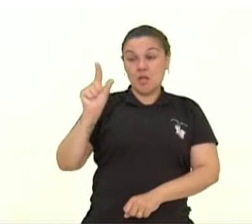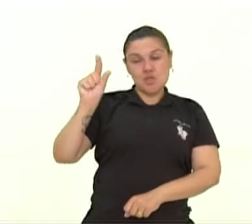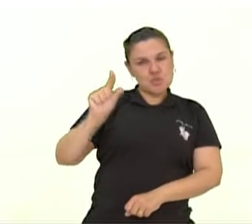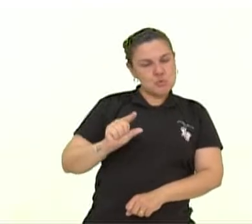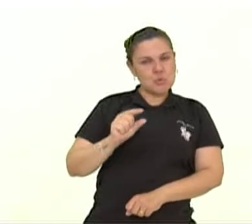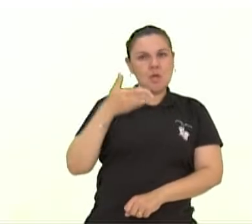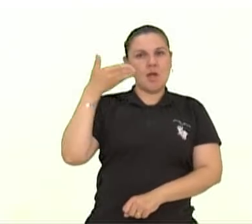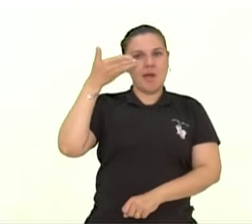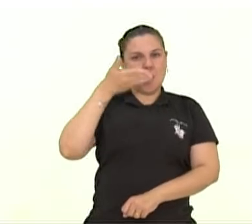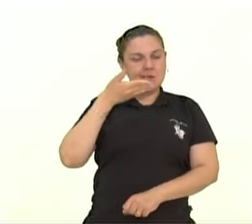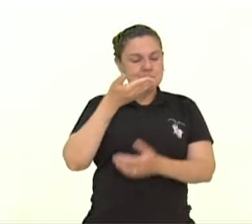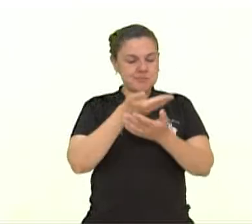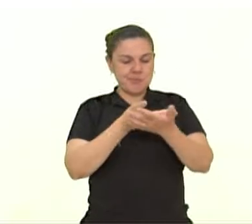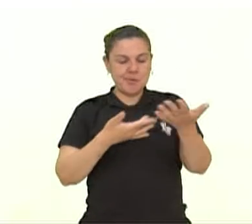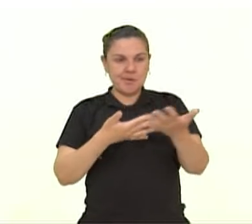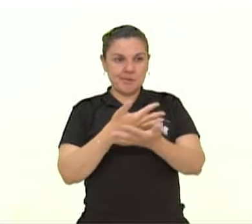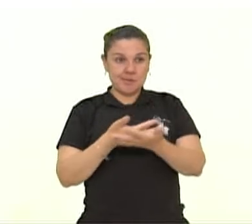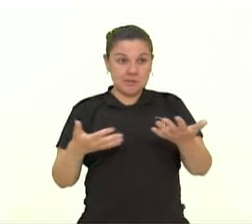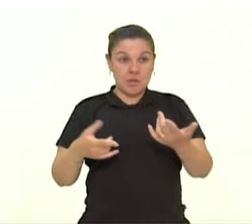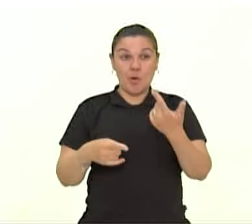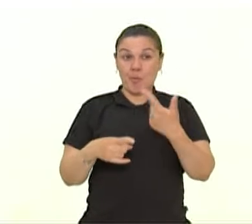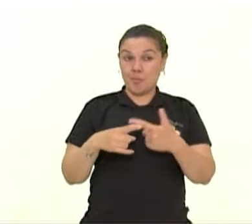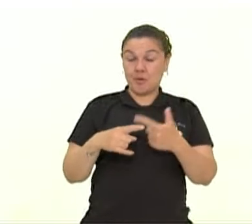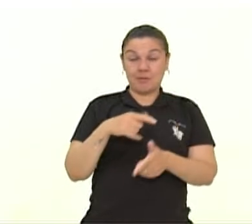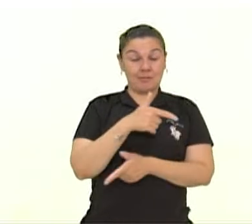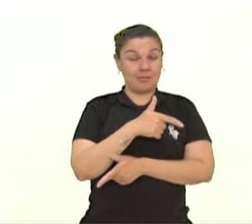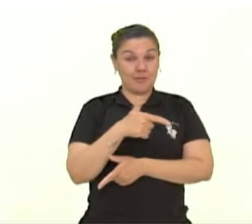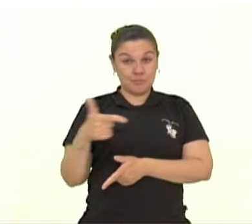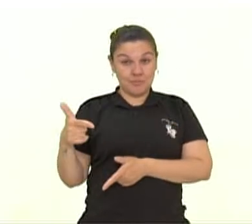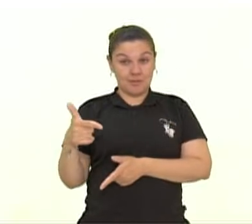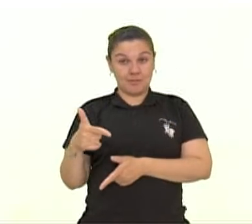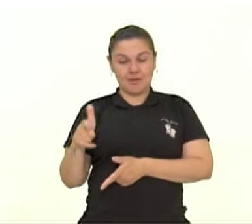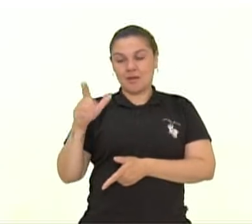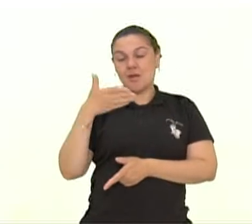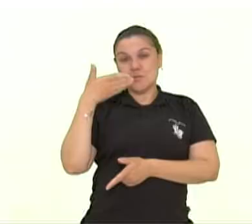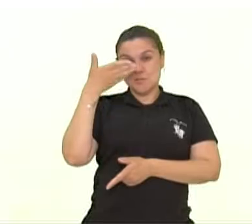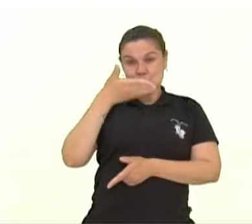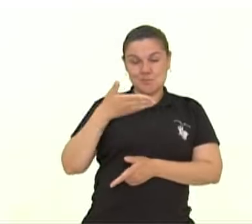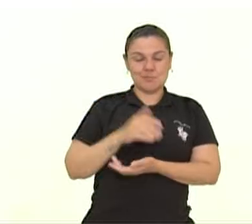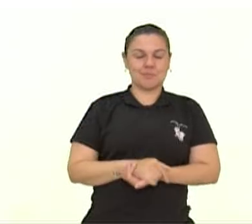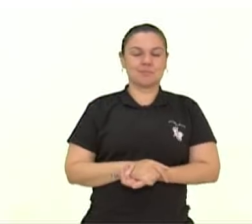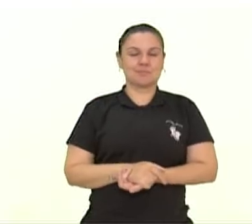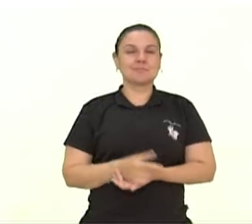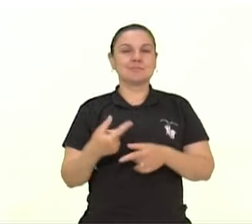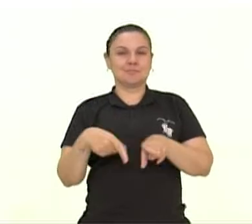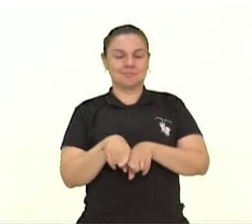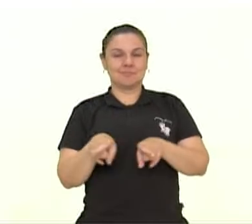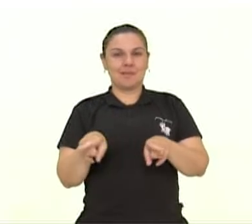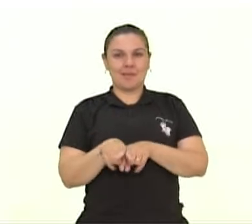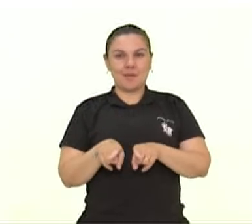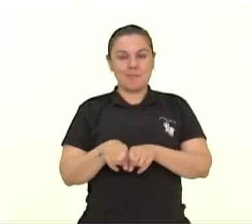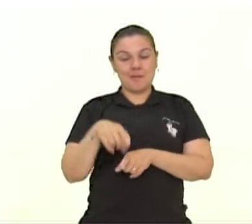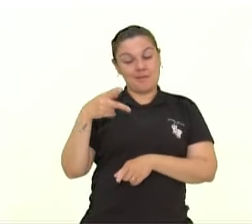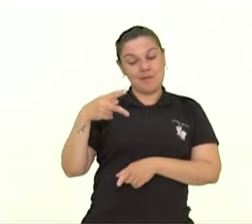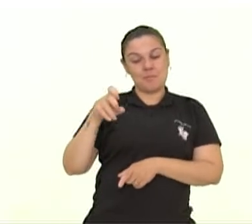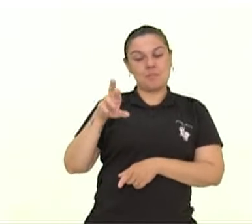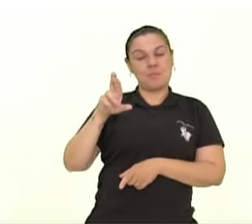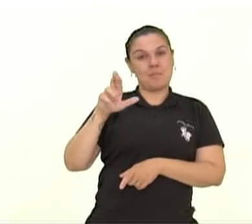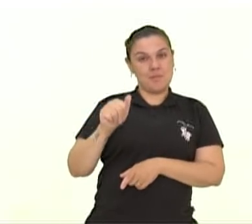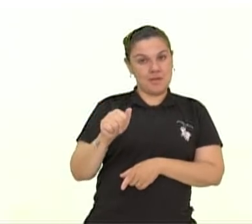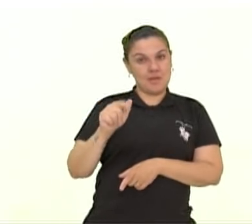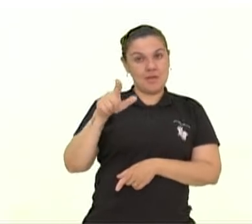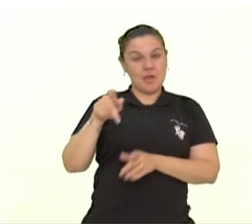o açúcar no sangue, já que tem baixo índice glicêmico. Além disso, a pera tem